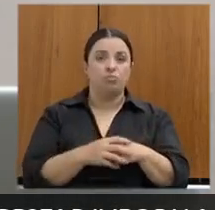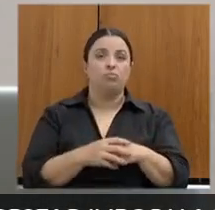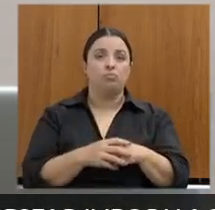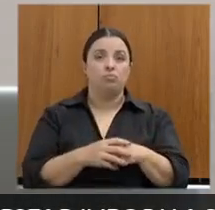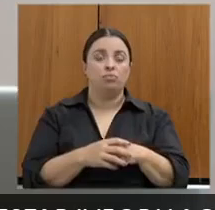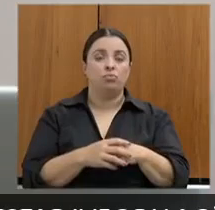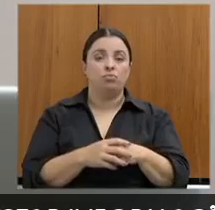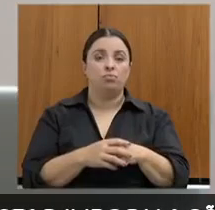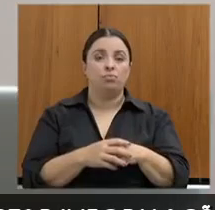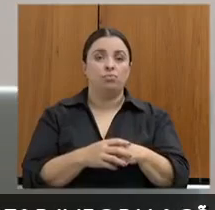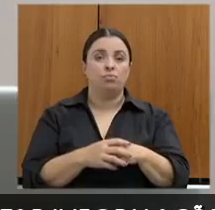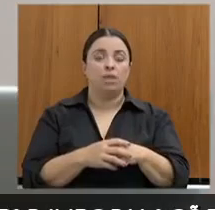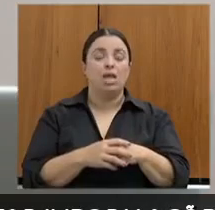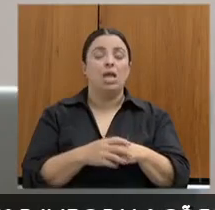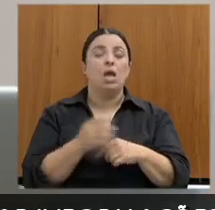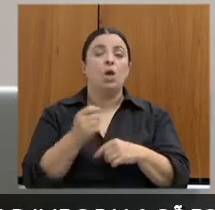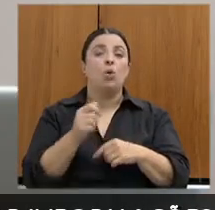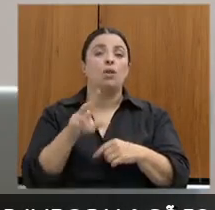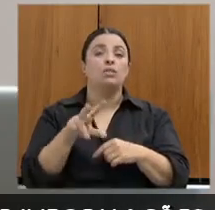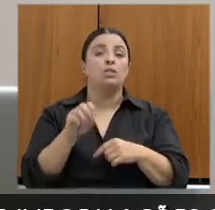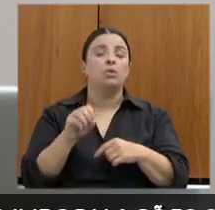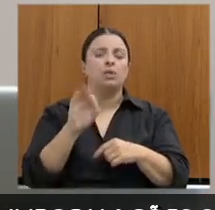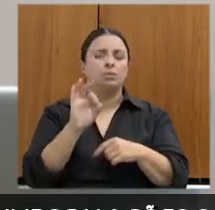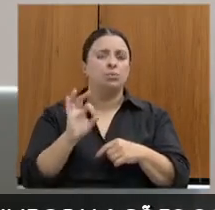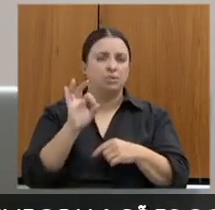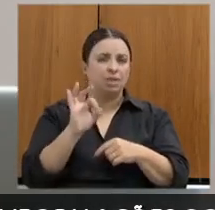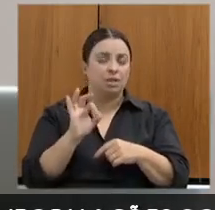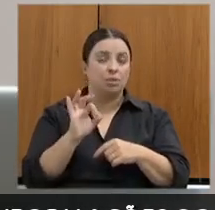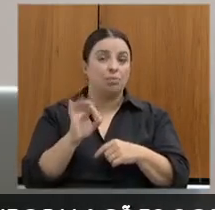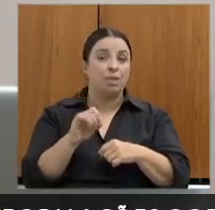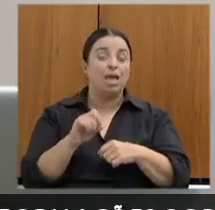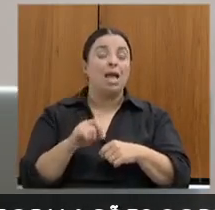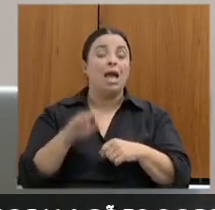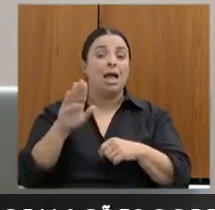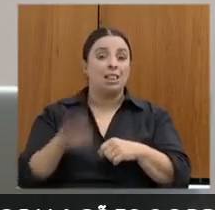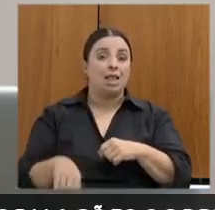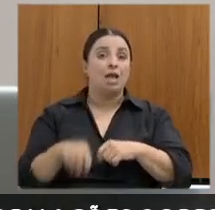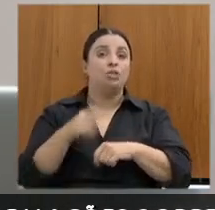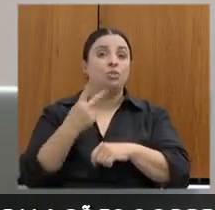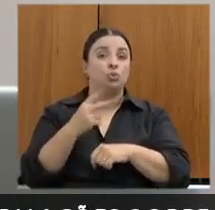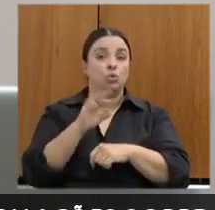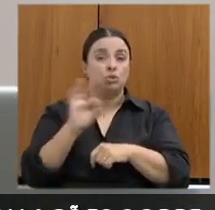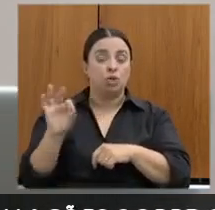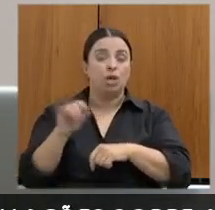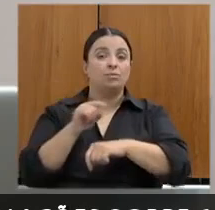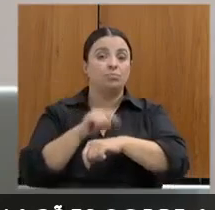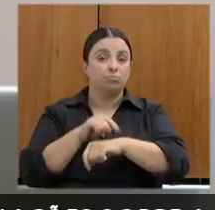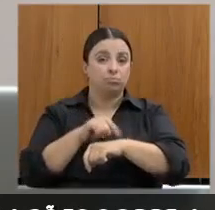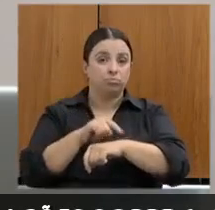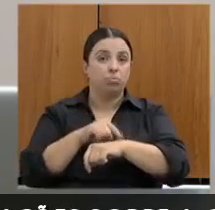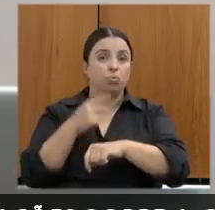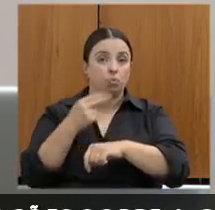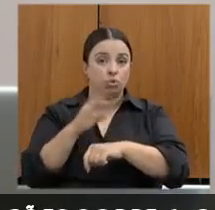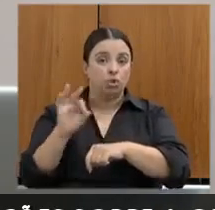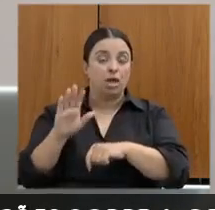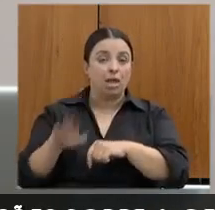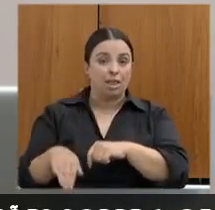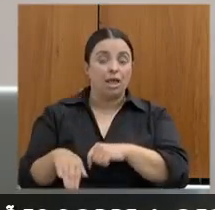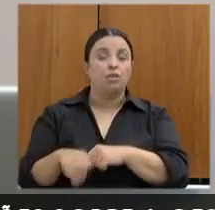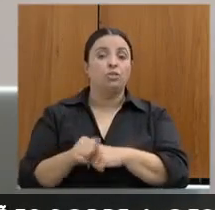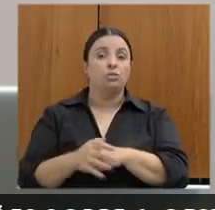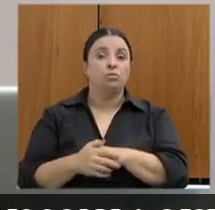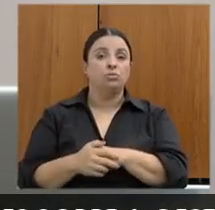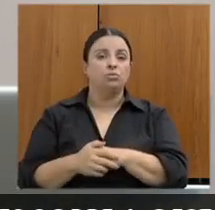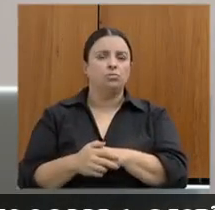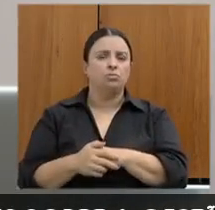e as 14horas o chefe da Polícia Civil estar aqui presente conosco e eu o que eu disse ao Comandante era